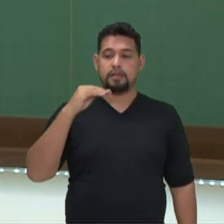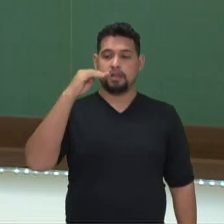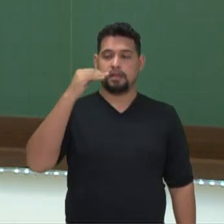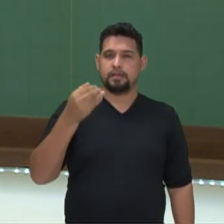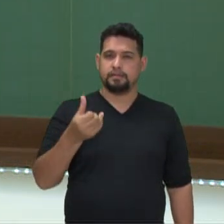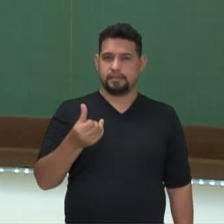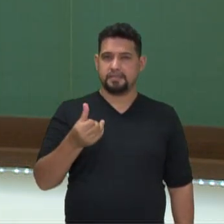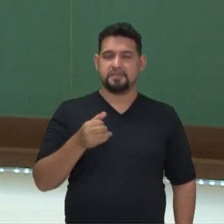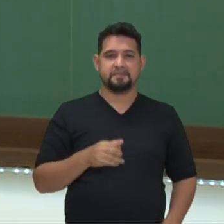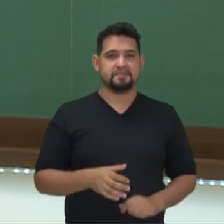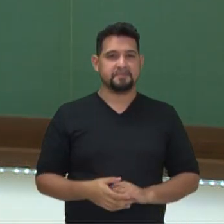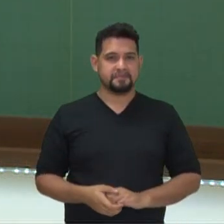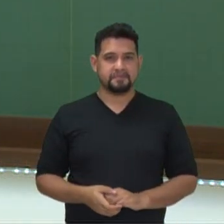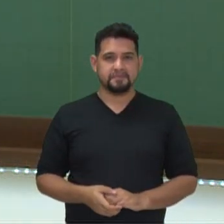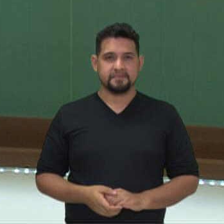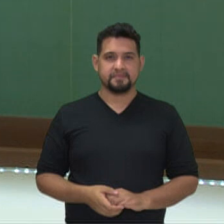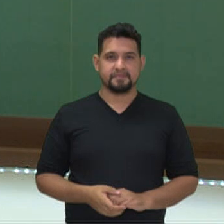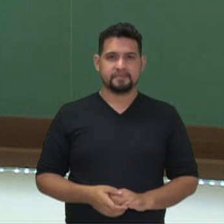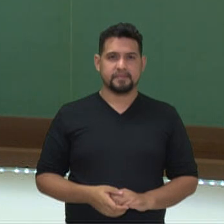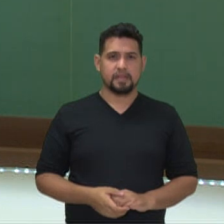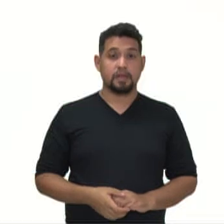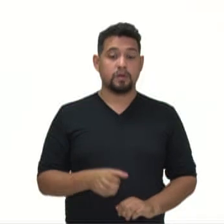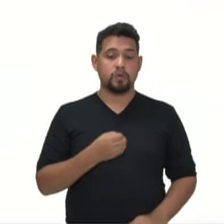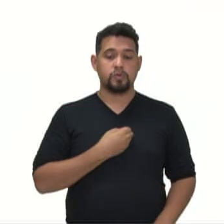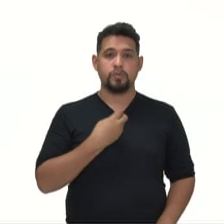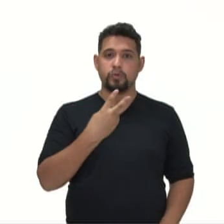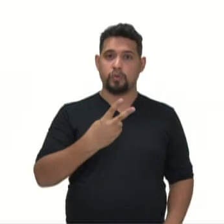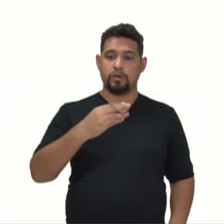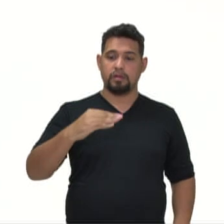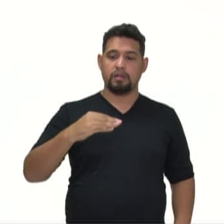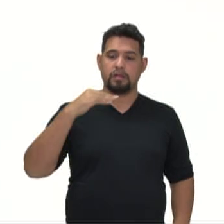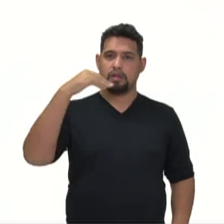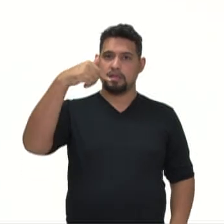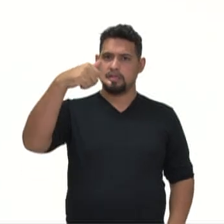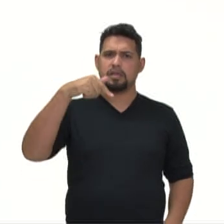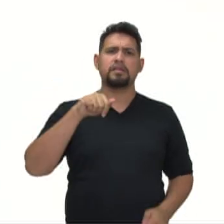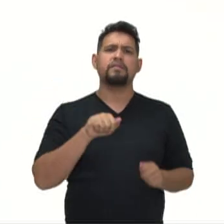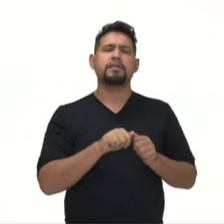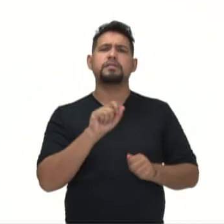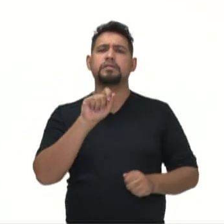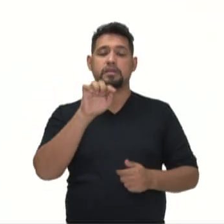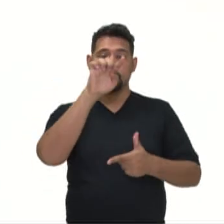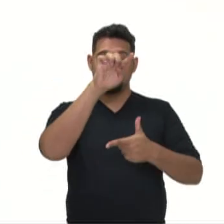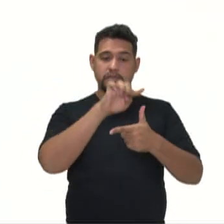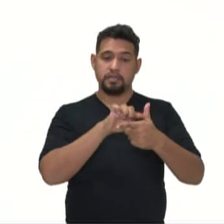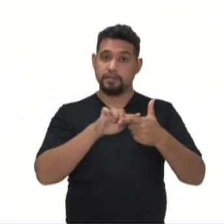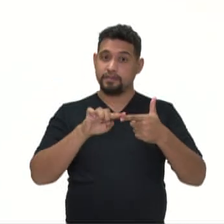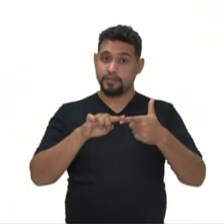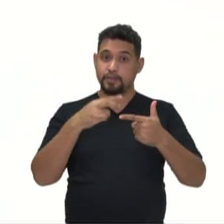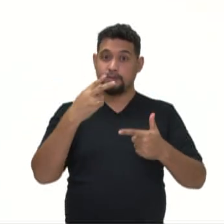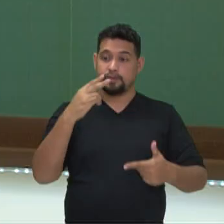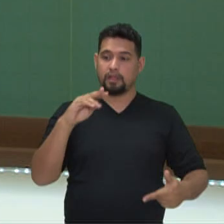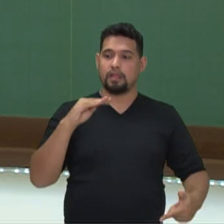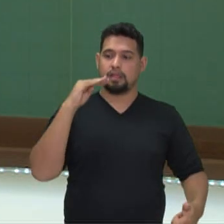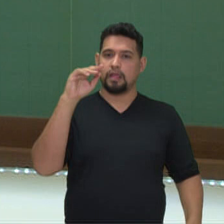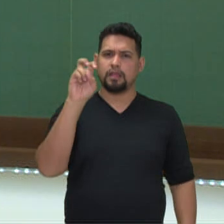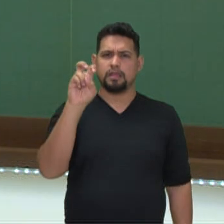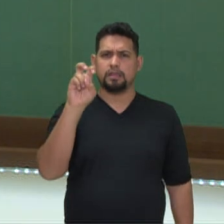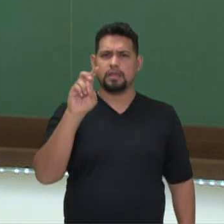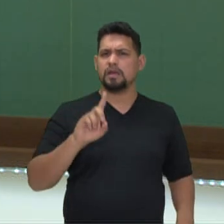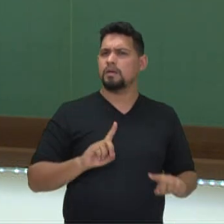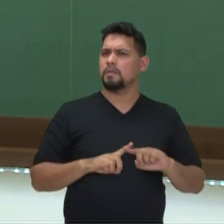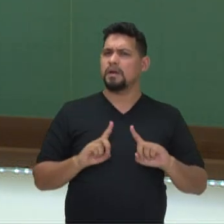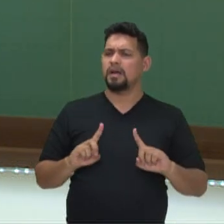sexta. Então, vamos lá. Esse 2 elevado à sétima está dividindo por 2 elevado à quinta. Eu só